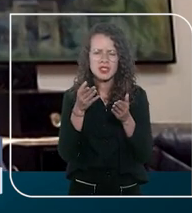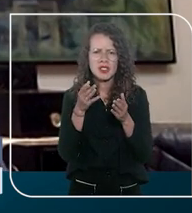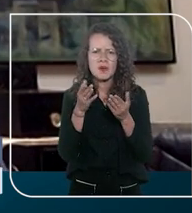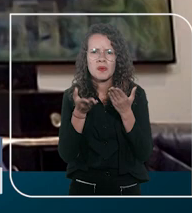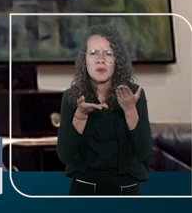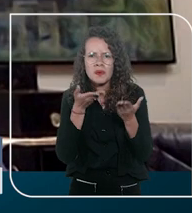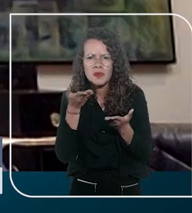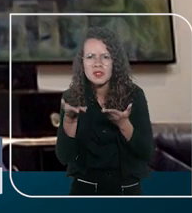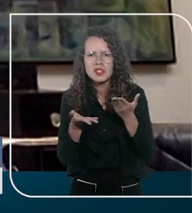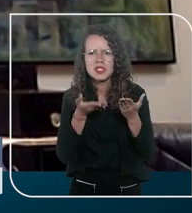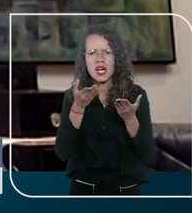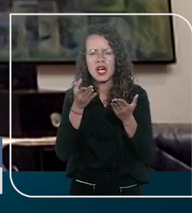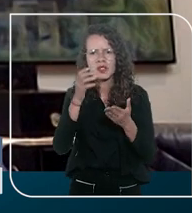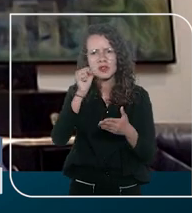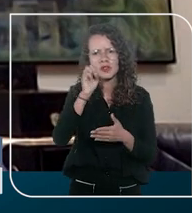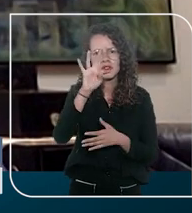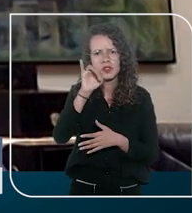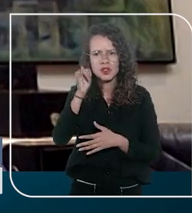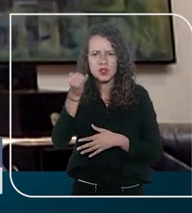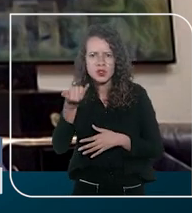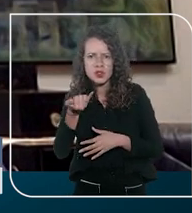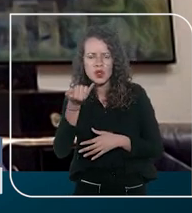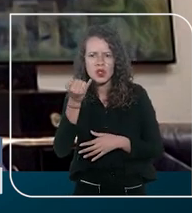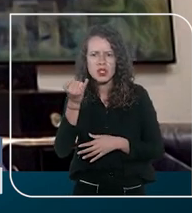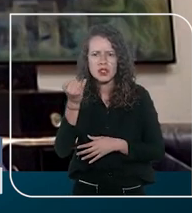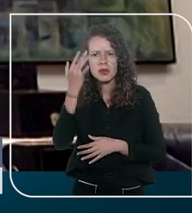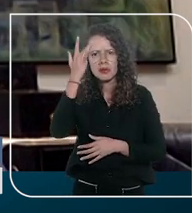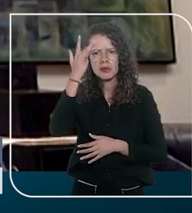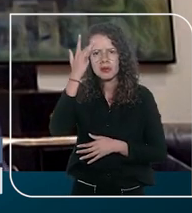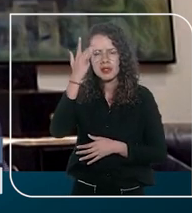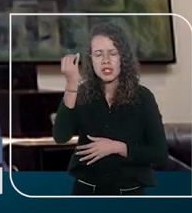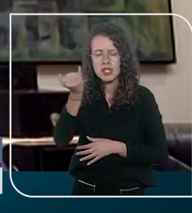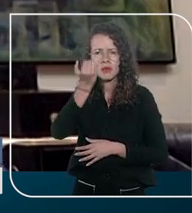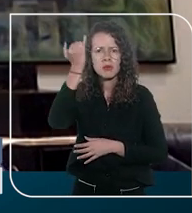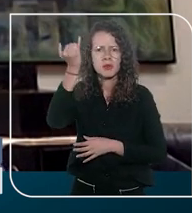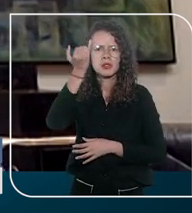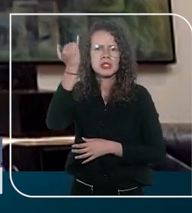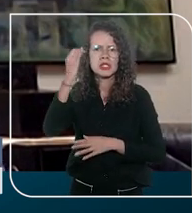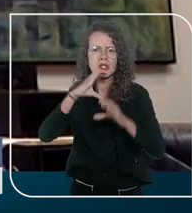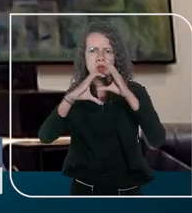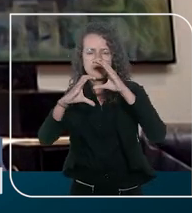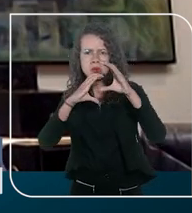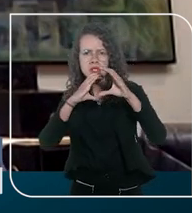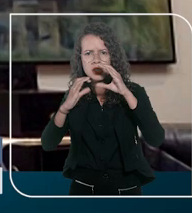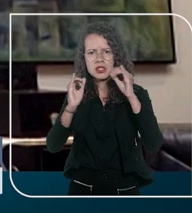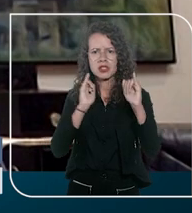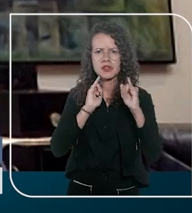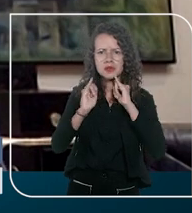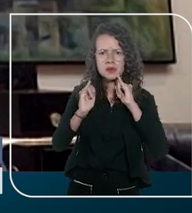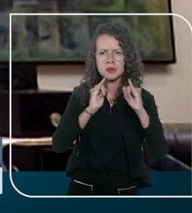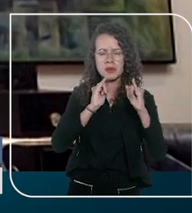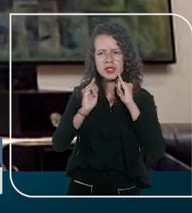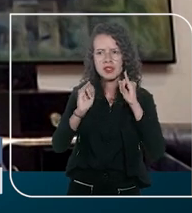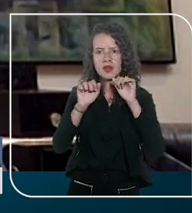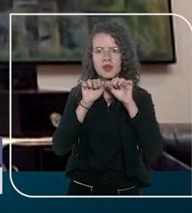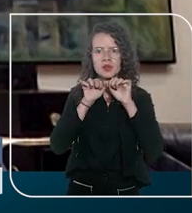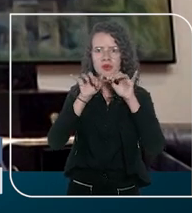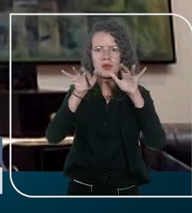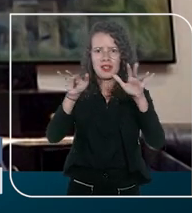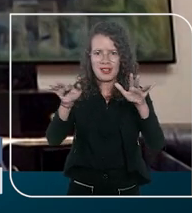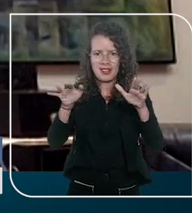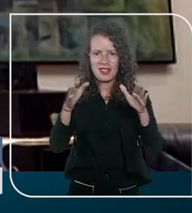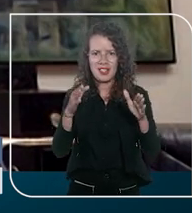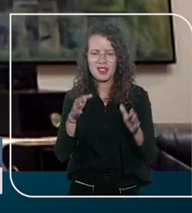cuidado pelo Superior Tribunal de Justiça, a comunicação, a informação, o fomento do conhecimento